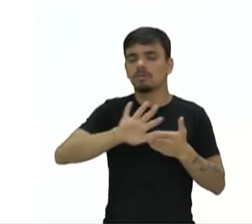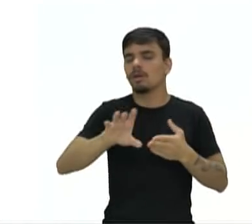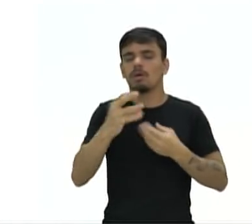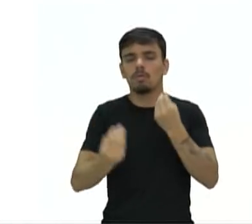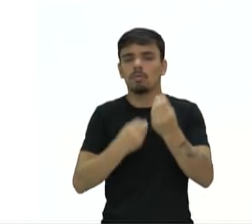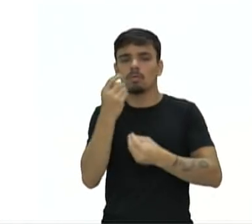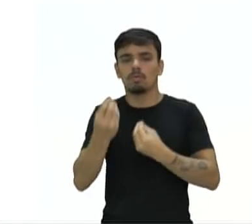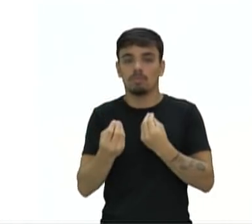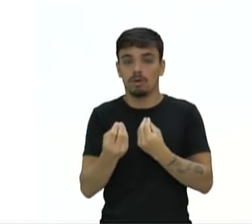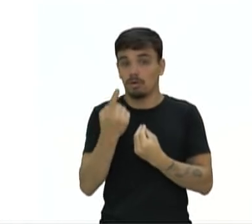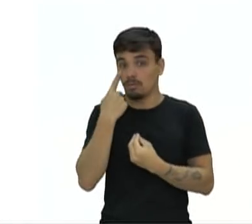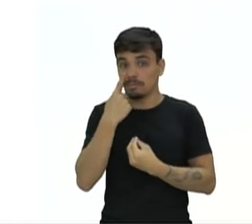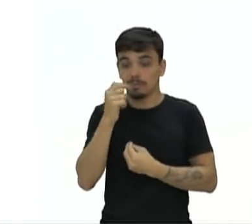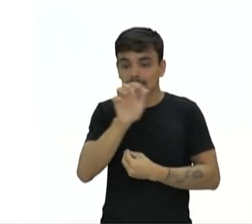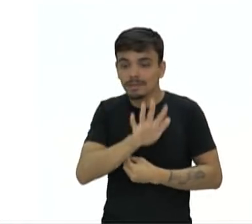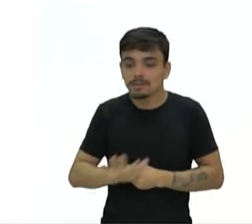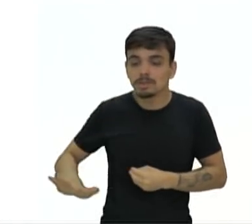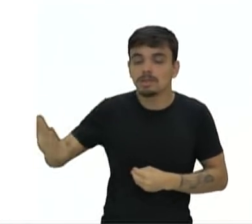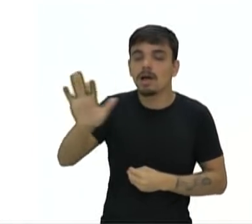a